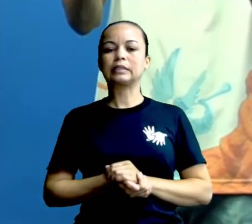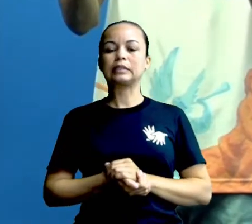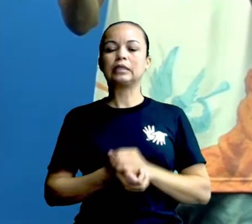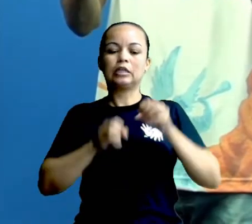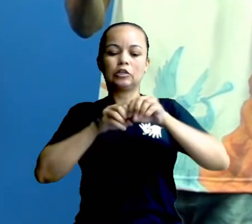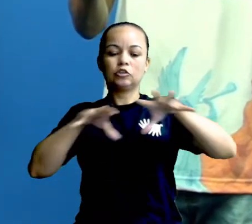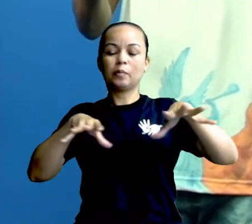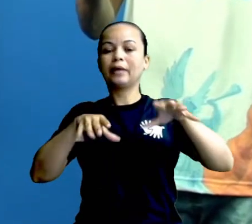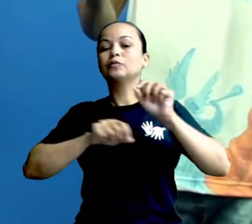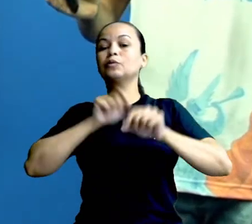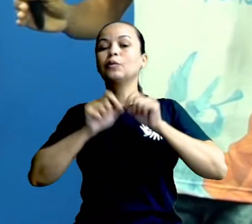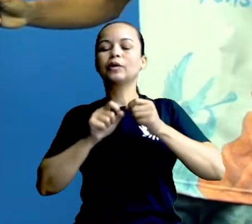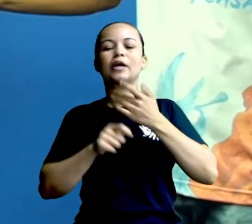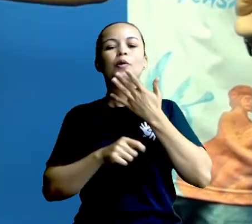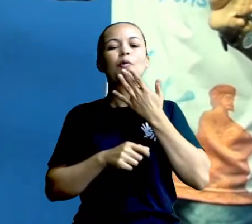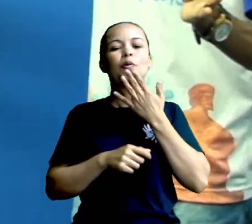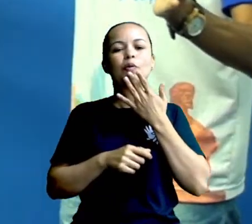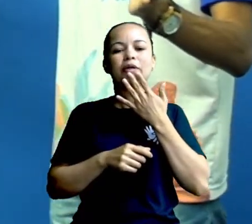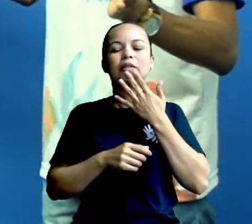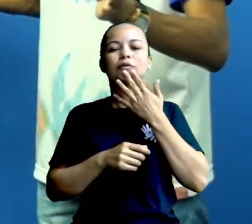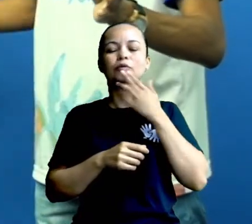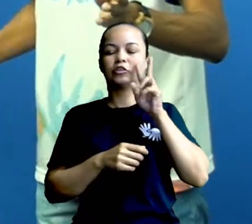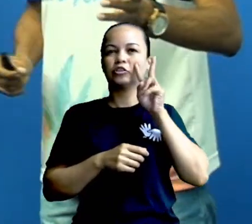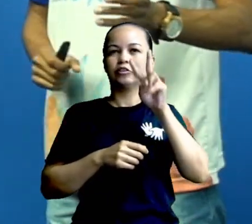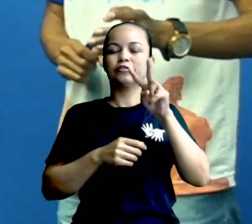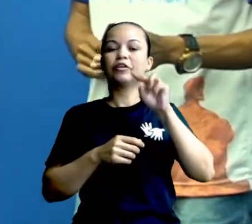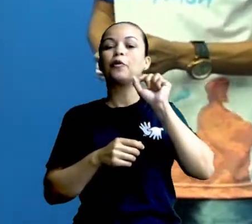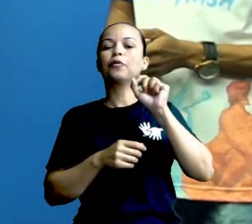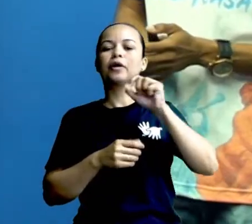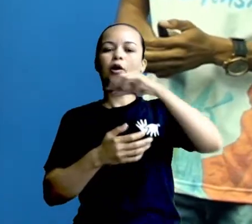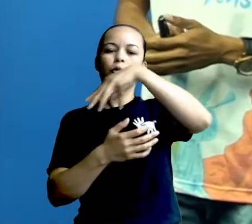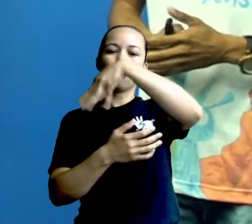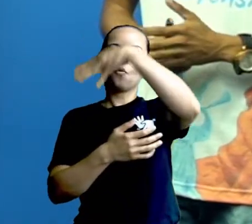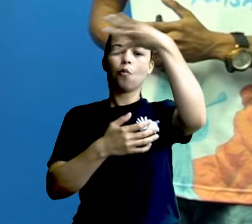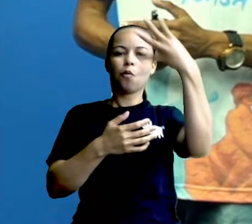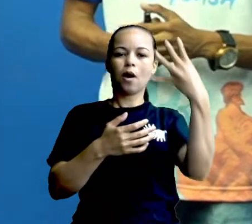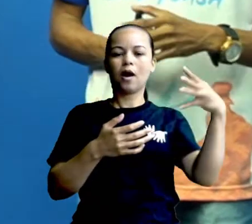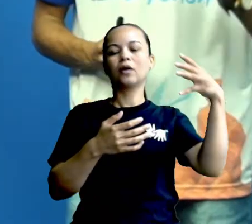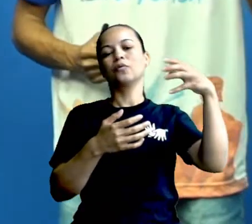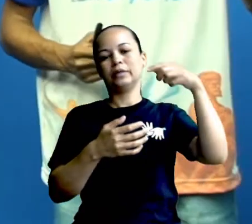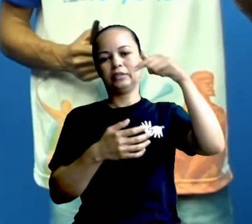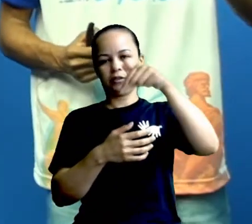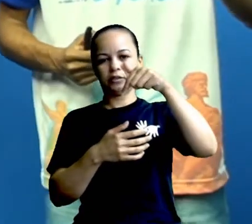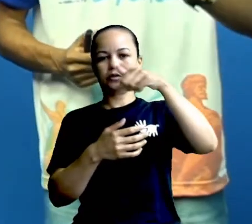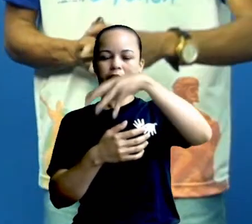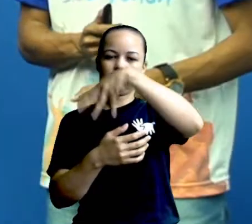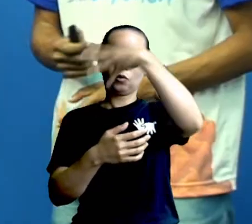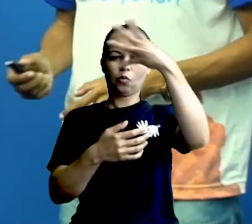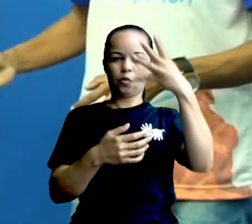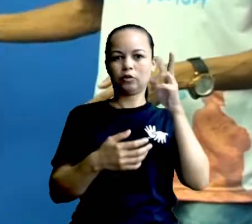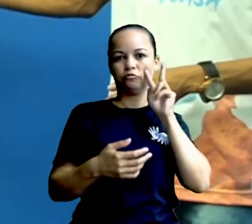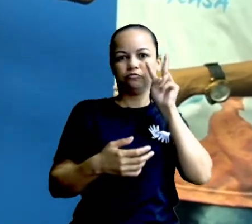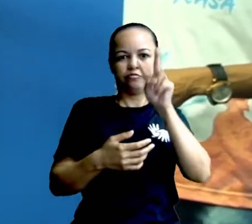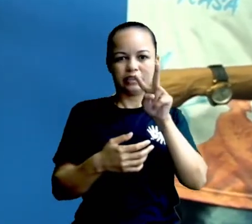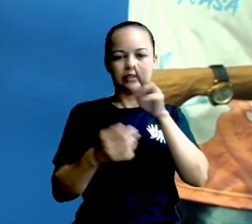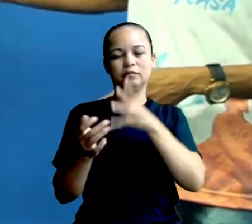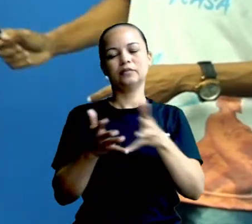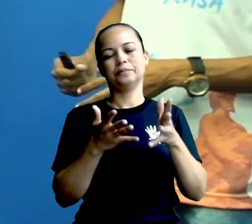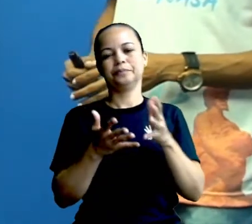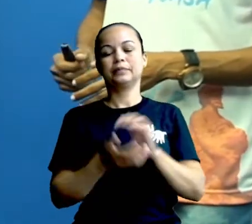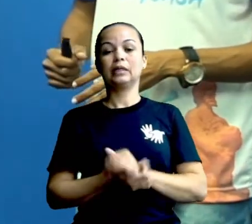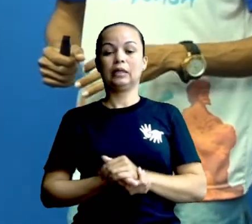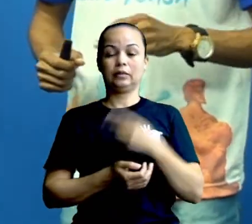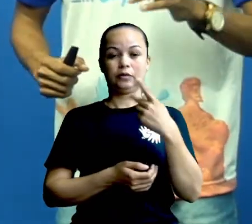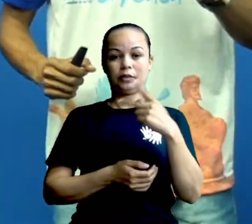separa. Em espectros coloridos, que a gente vê aquele famoso arco-íris, né? São as 7 cores visíveis, tá? O espectro